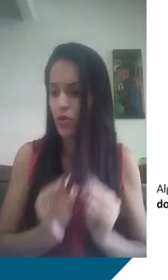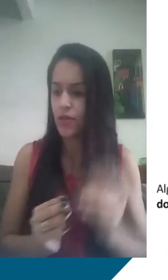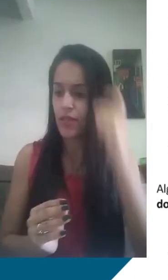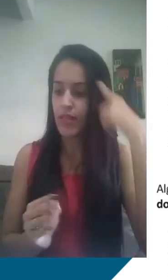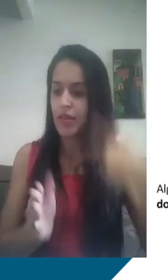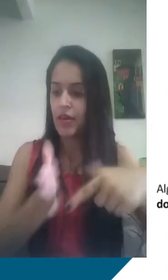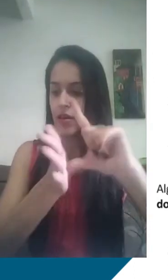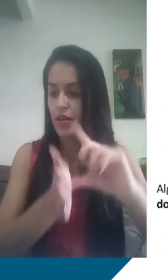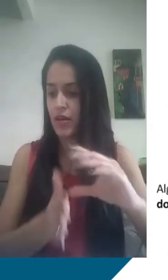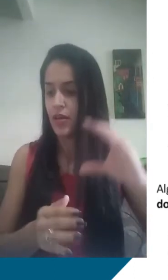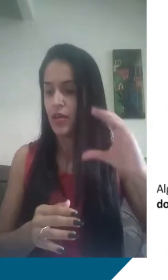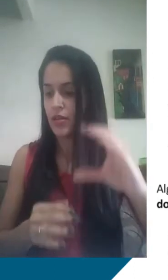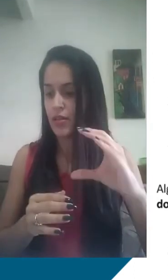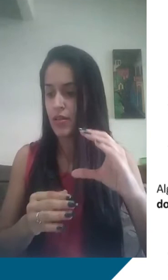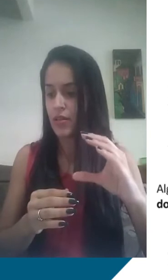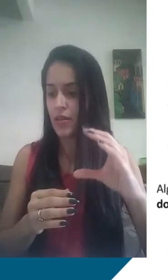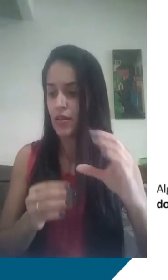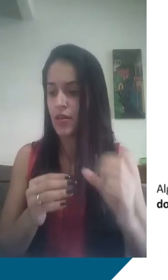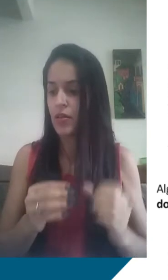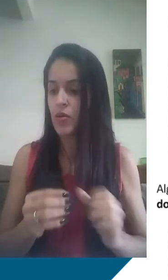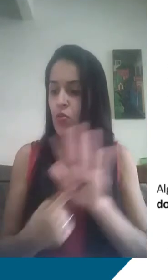E, apresentar uma analogia.